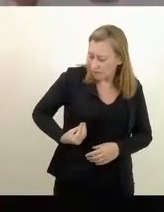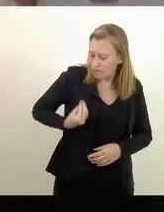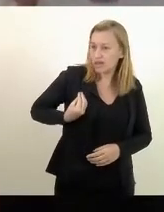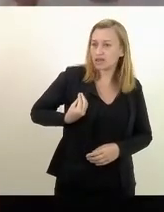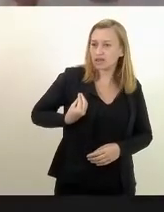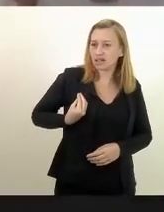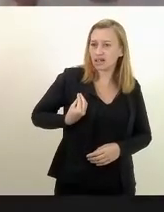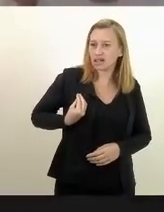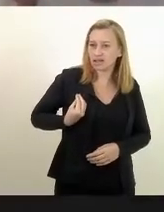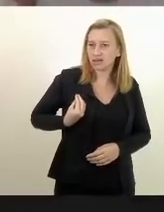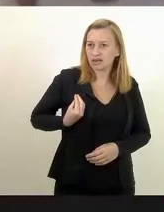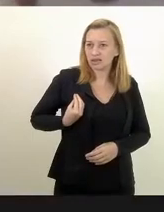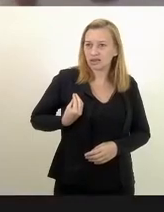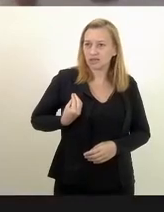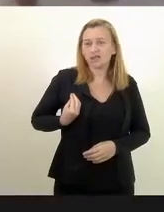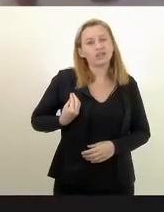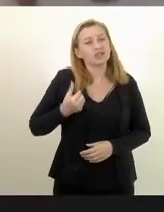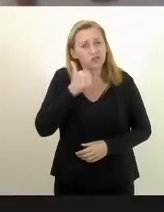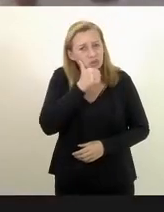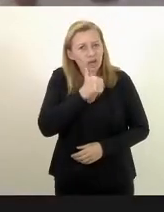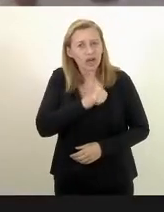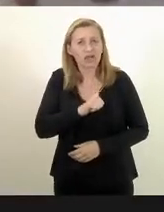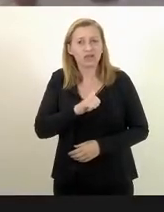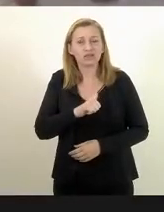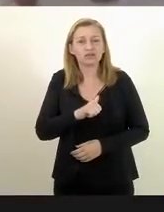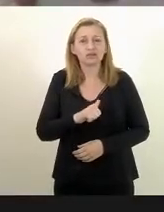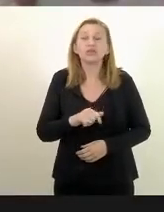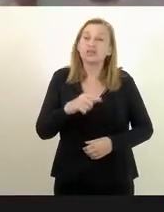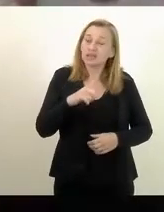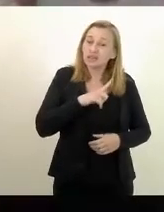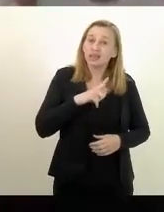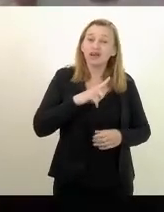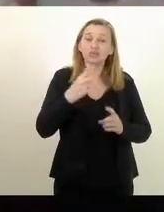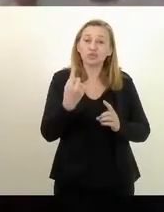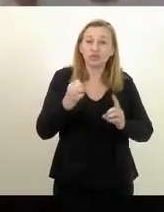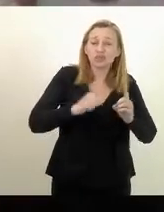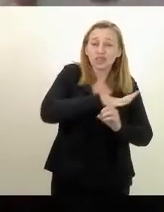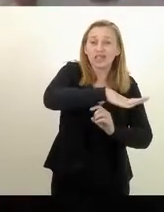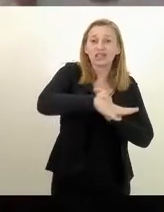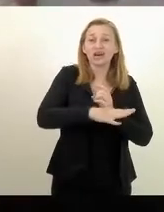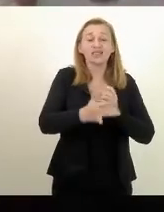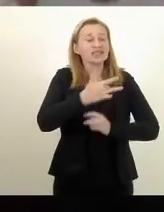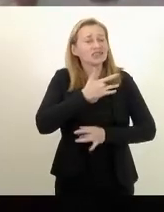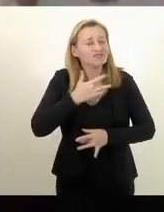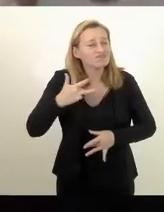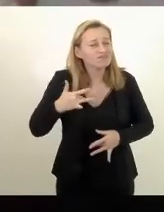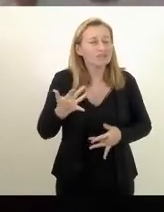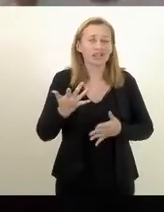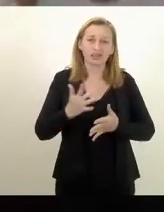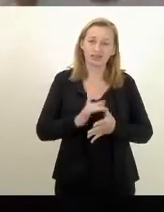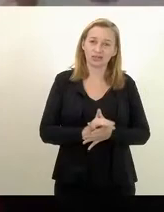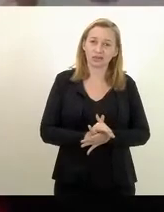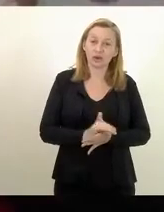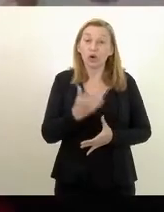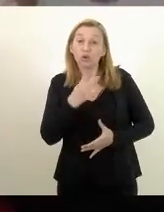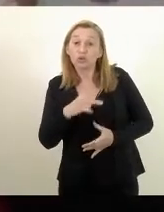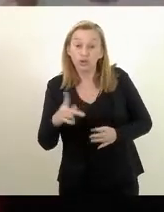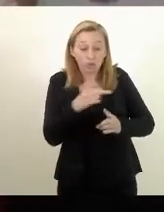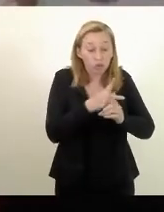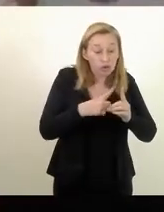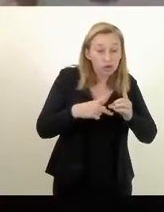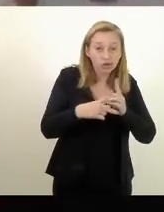plena integral das mulheres nós temos uma sociedade saudável e o seu projeto